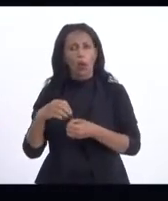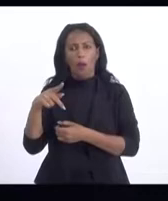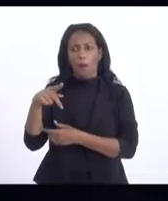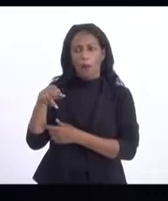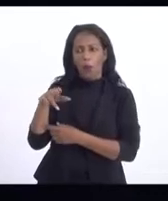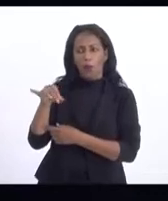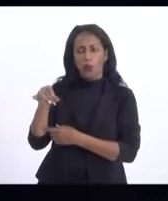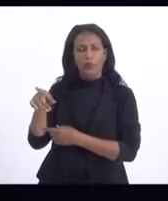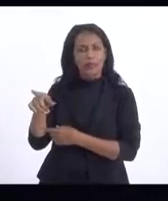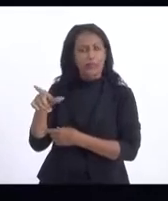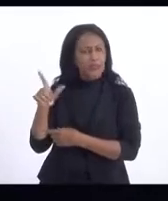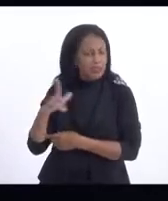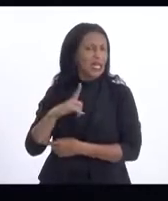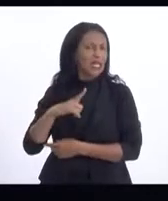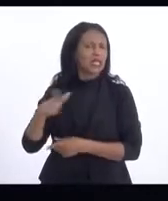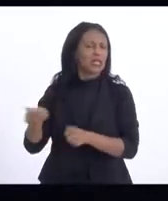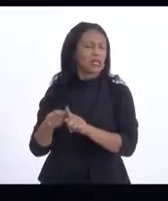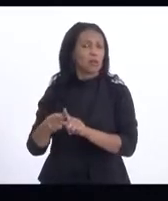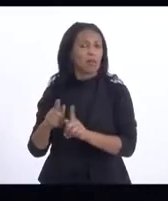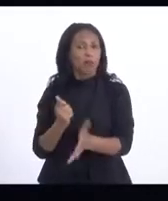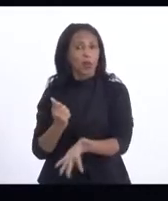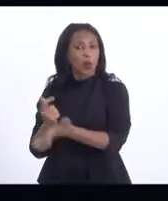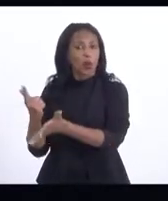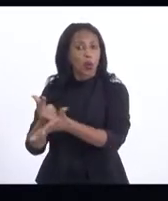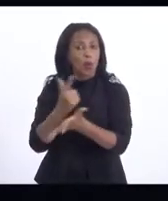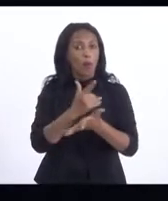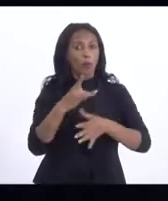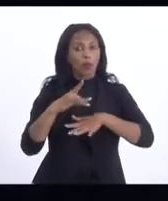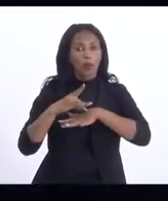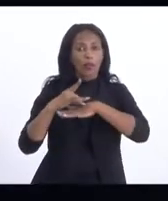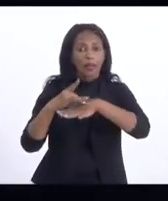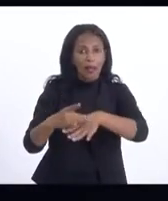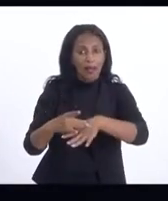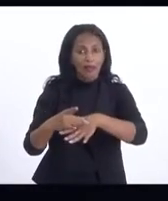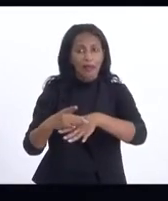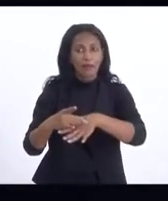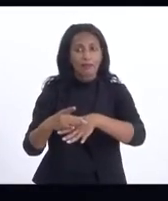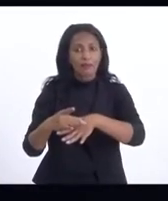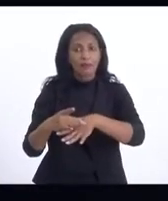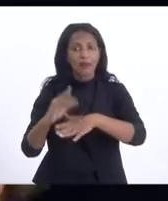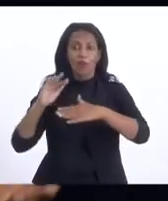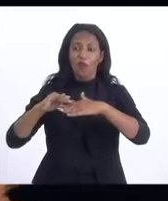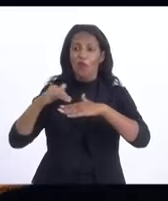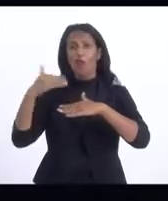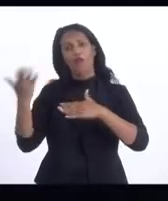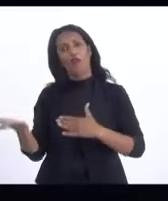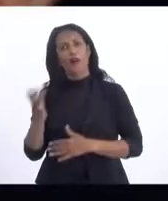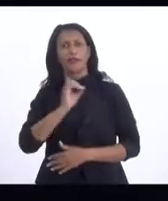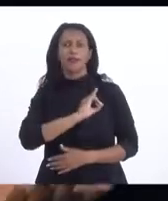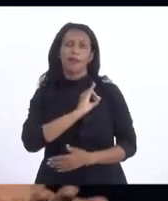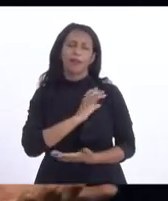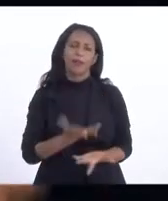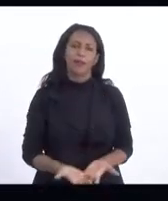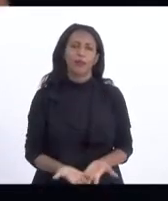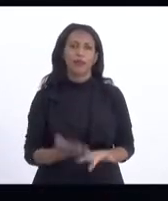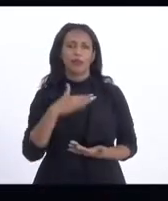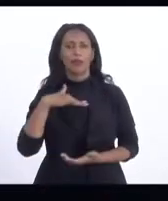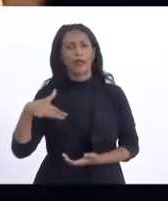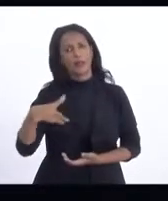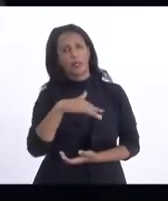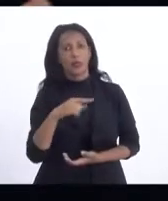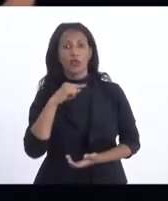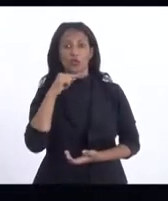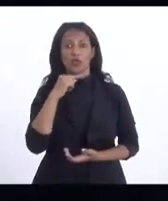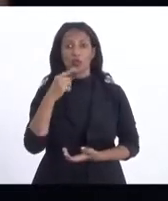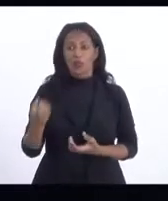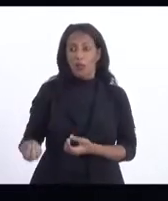Nós temos também em Porciúncula, mas nós compramos toda a carne fora de Itaperuna, fora da nossa região. Nós não